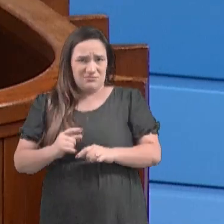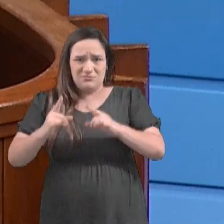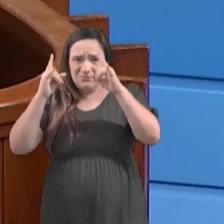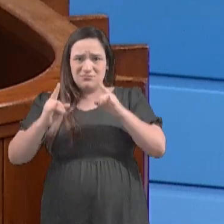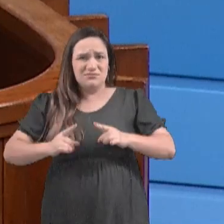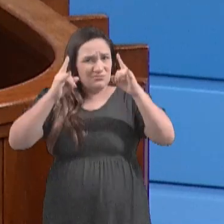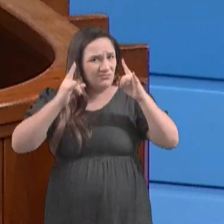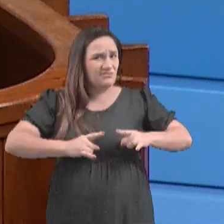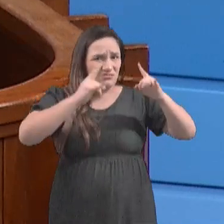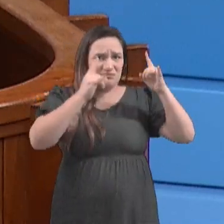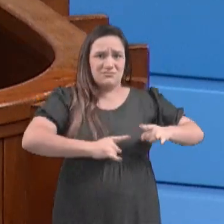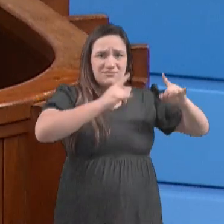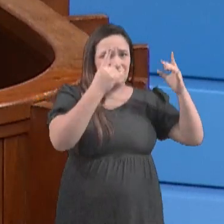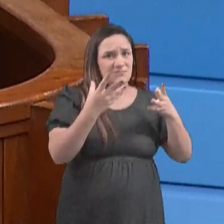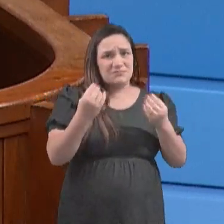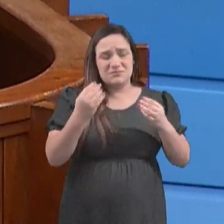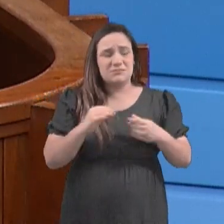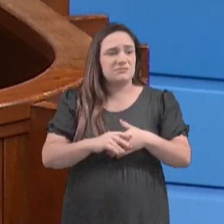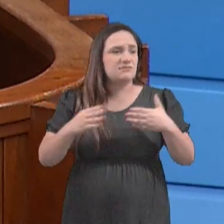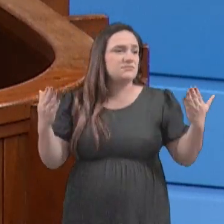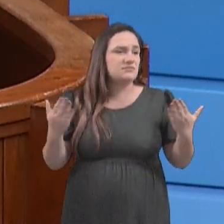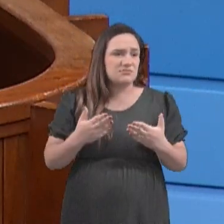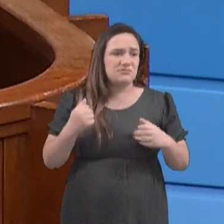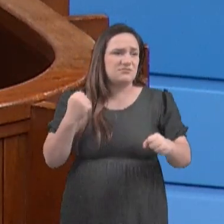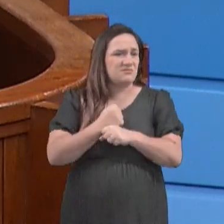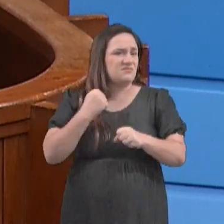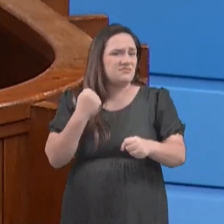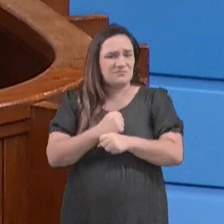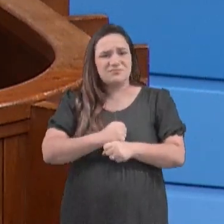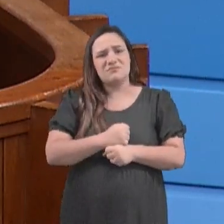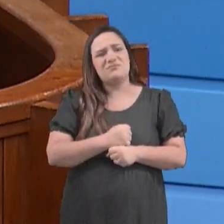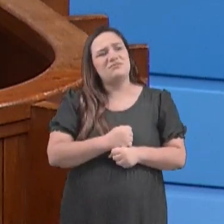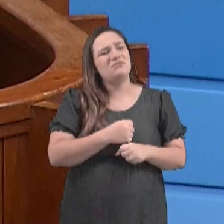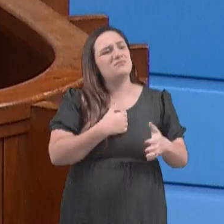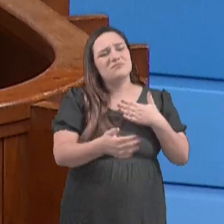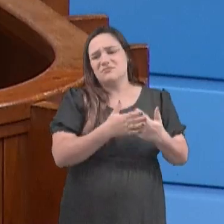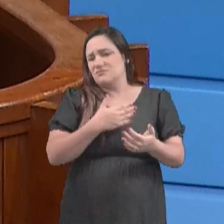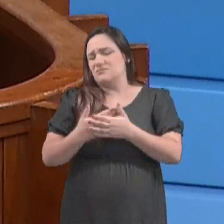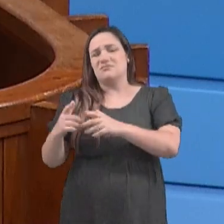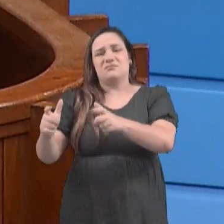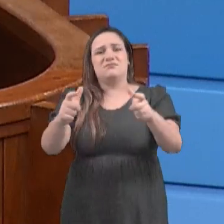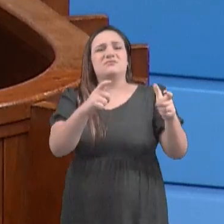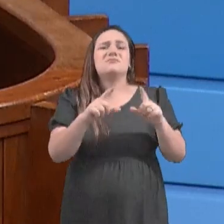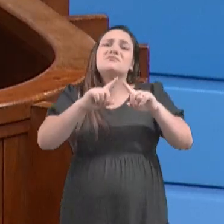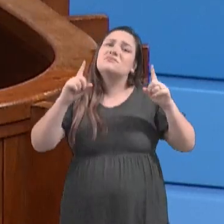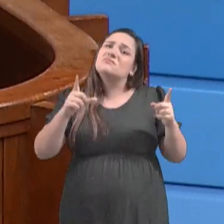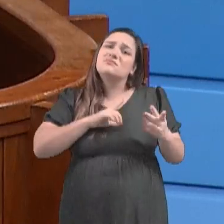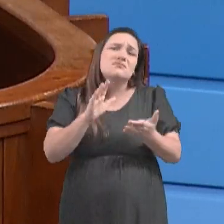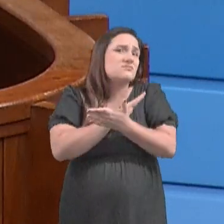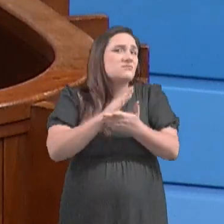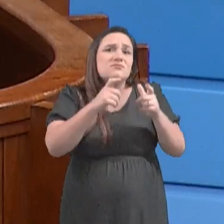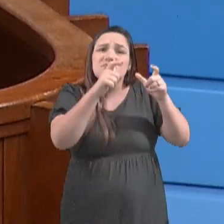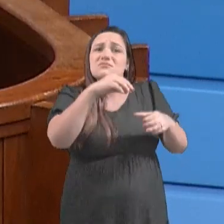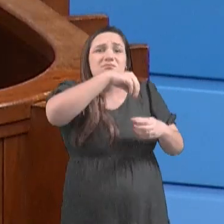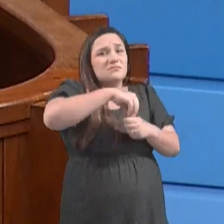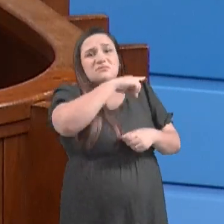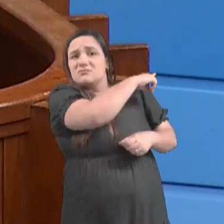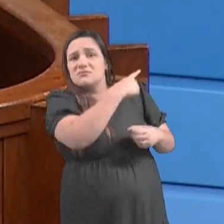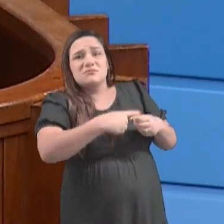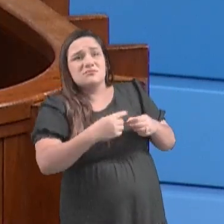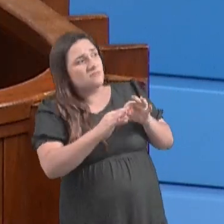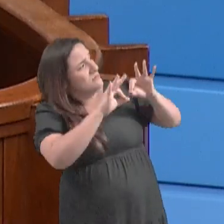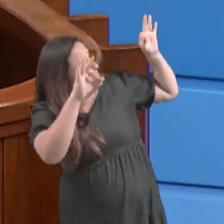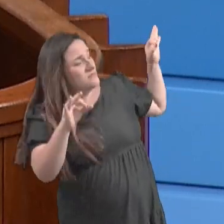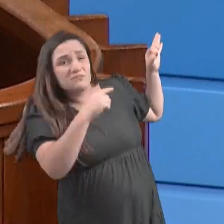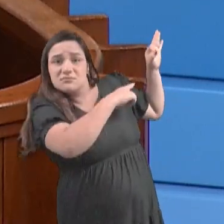desenfreada. E é o que está acontecendo hoje, se constrói perto para tudo quanto é canto, sendo que existe vazio urbano em Campo Grande.